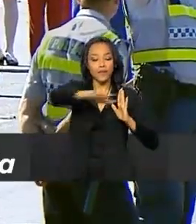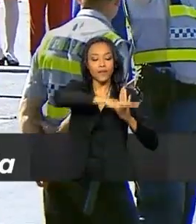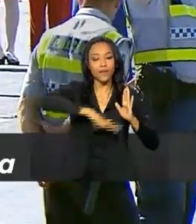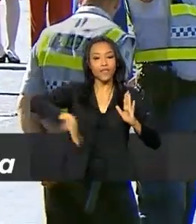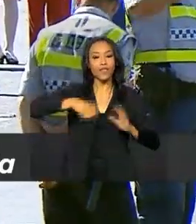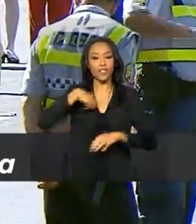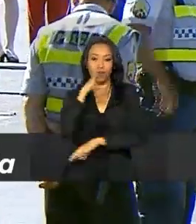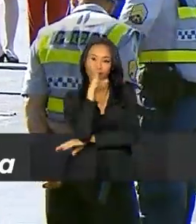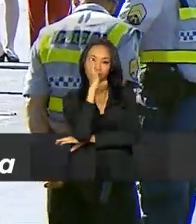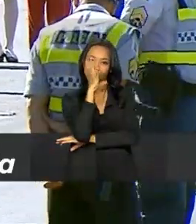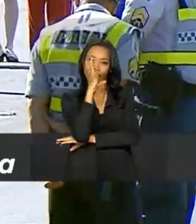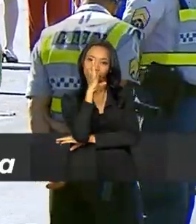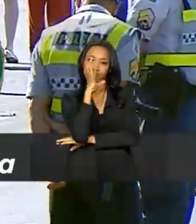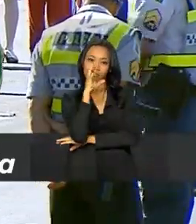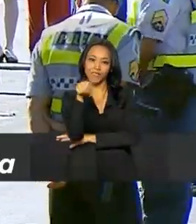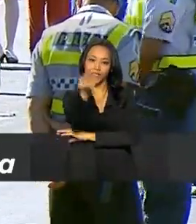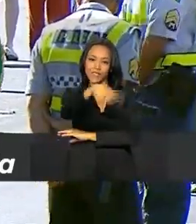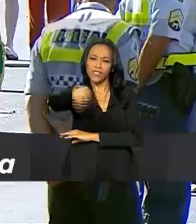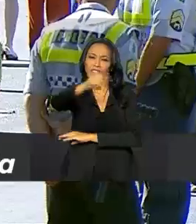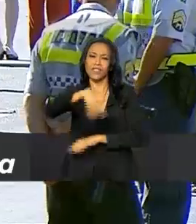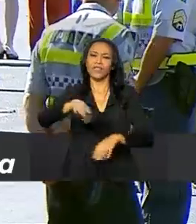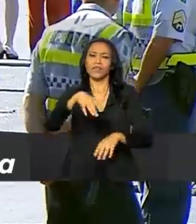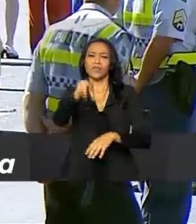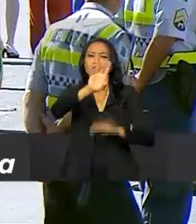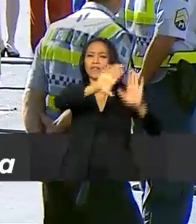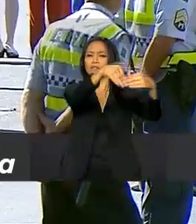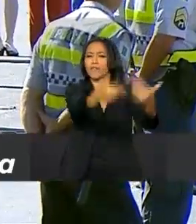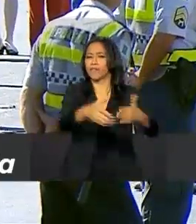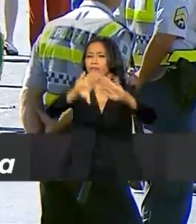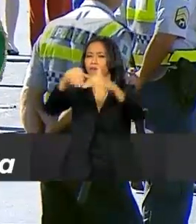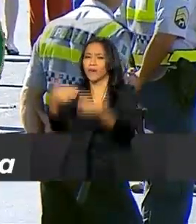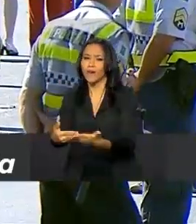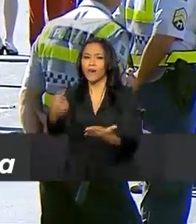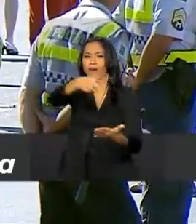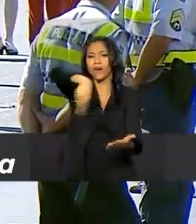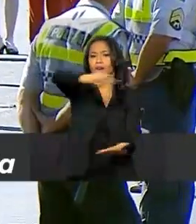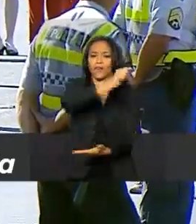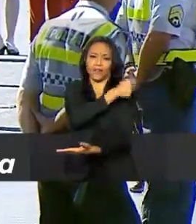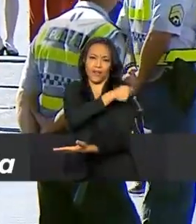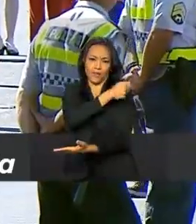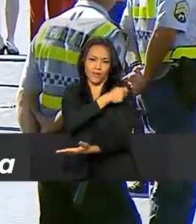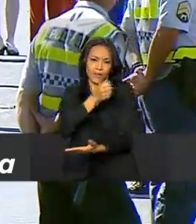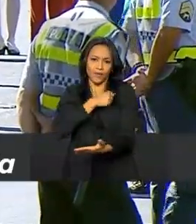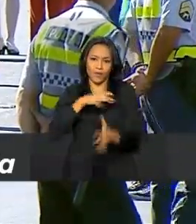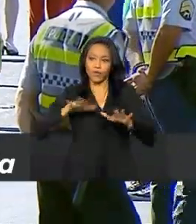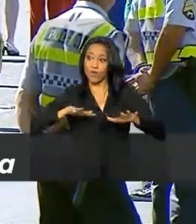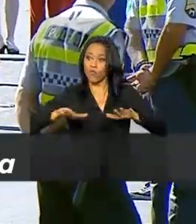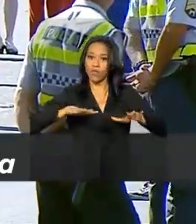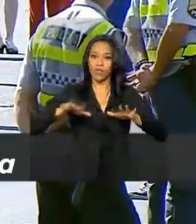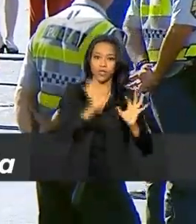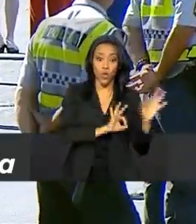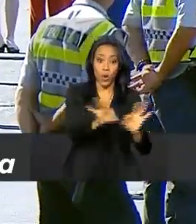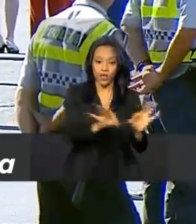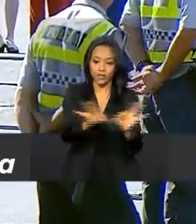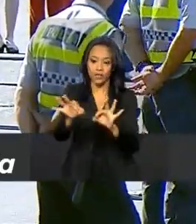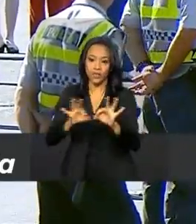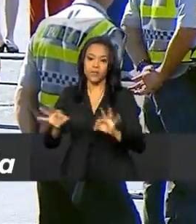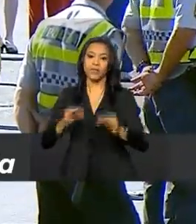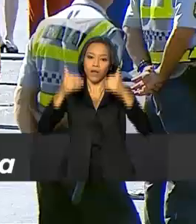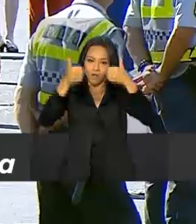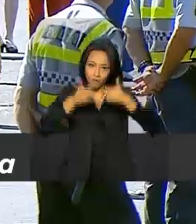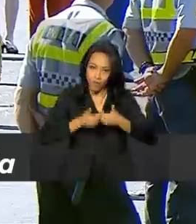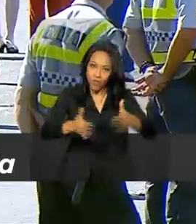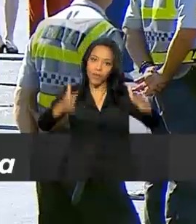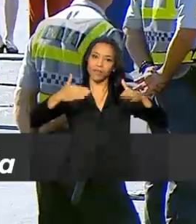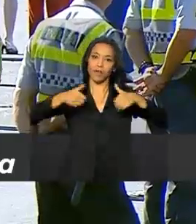verdade. Os estudantes, as tropas, todo mundo já começou aí a movimentação para poder subir a rampa do